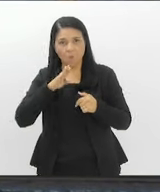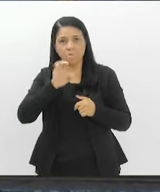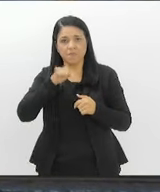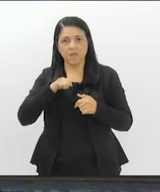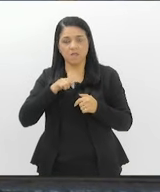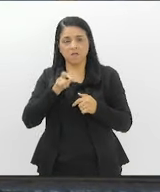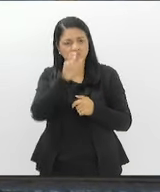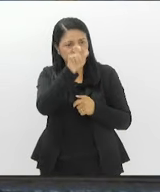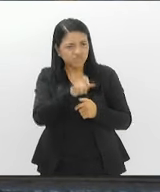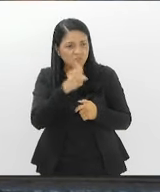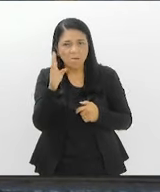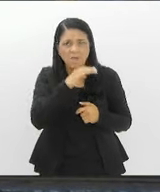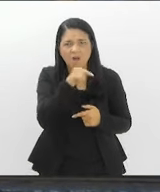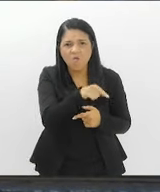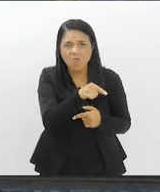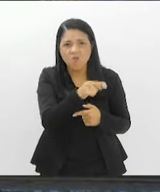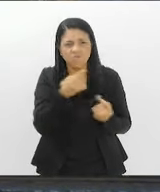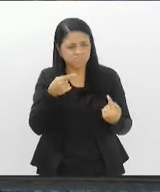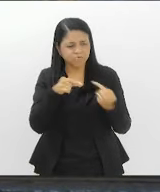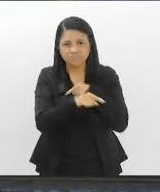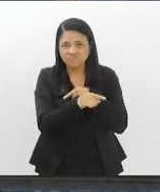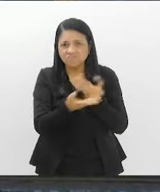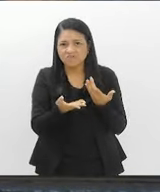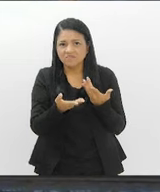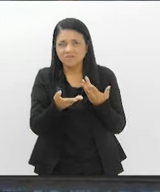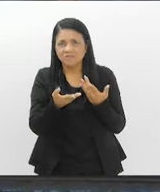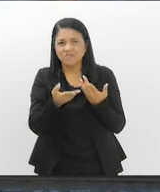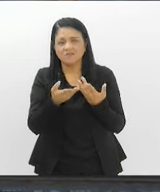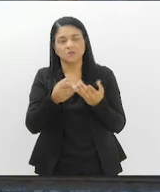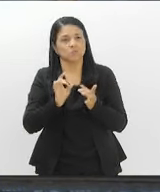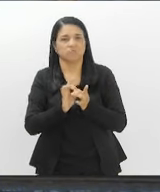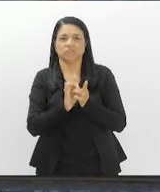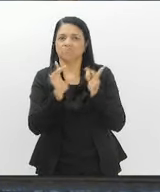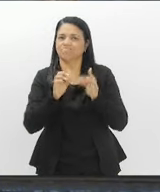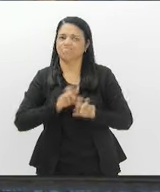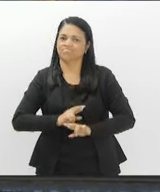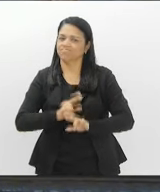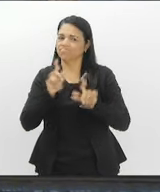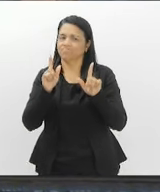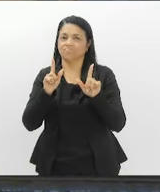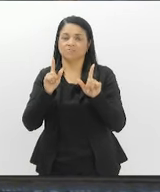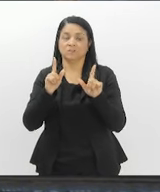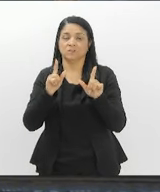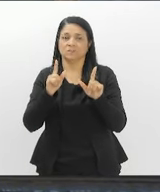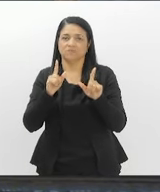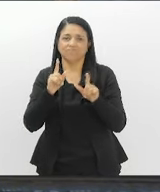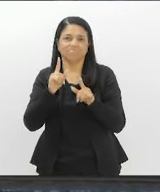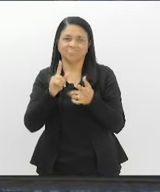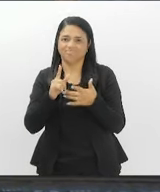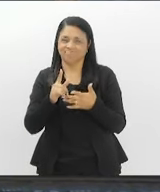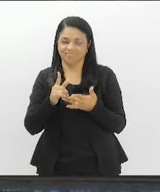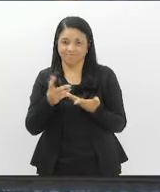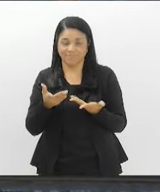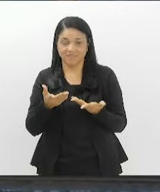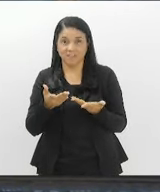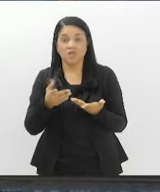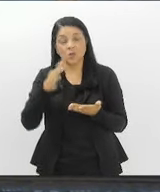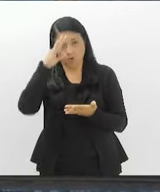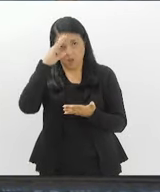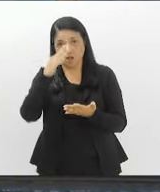o meu ex-adverso. Isso não é democracia, nunca foi e nunca será. E eu